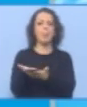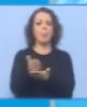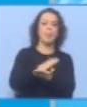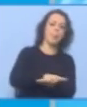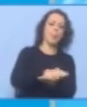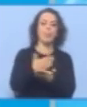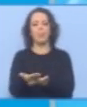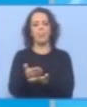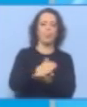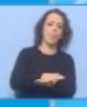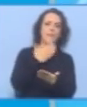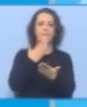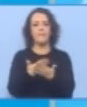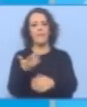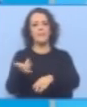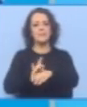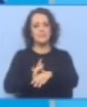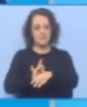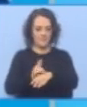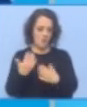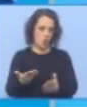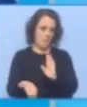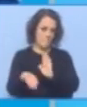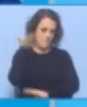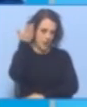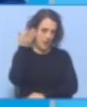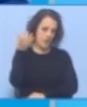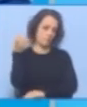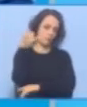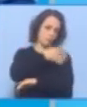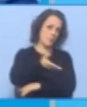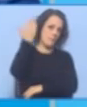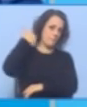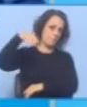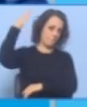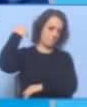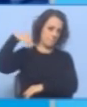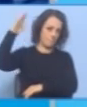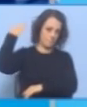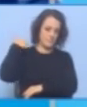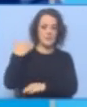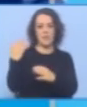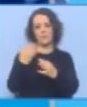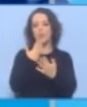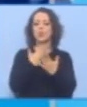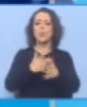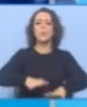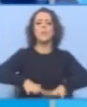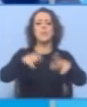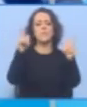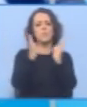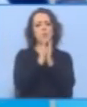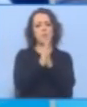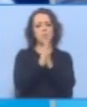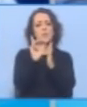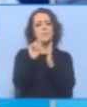sensível à abolição da pena de morte do que o era no passado, que a Igreja evolui. A Igreja evolui numa perspectiva